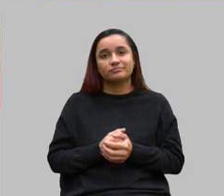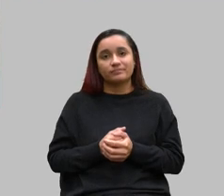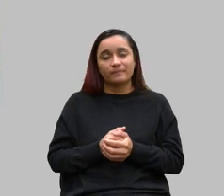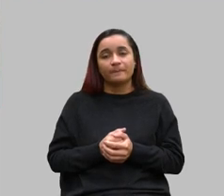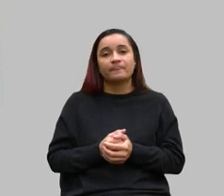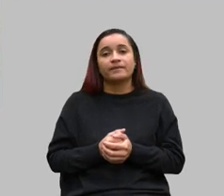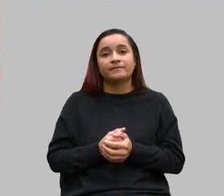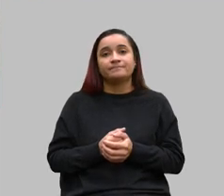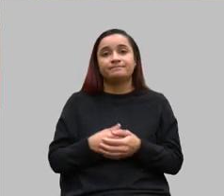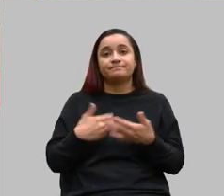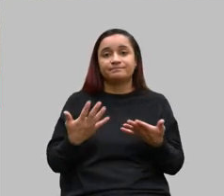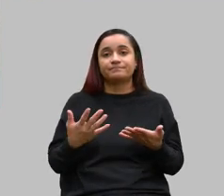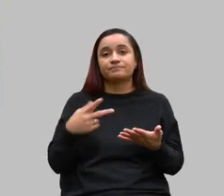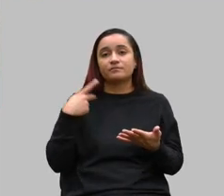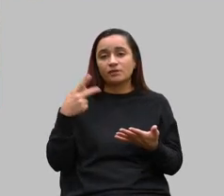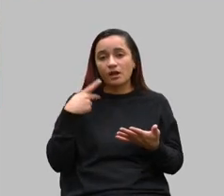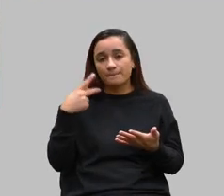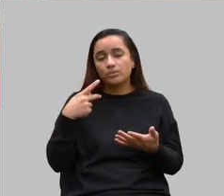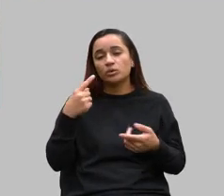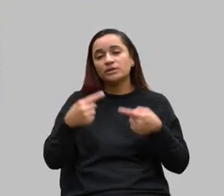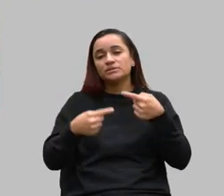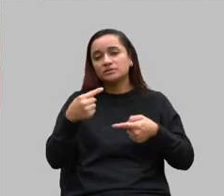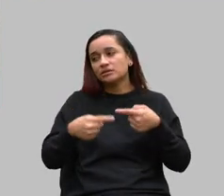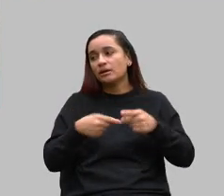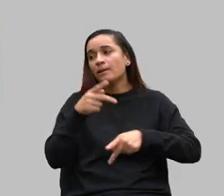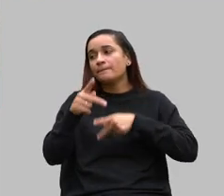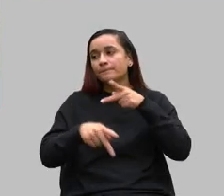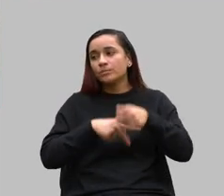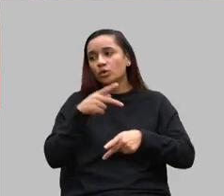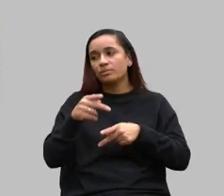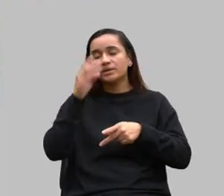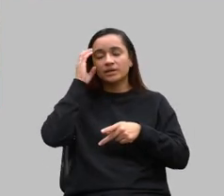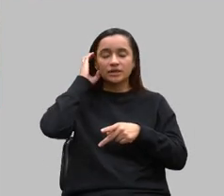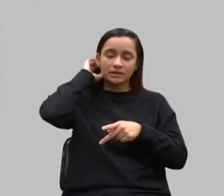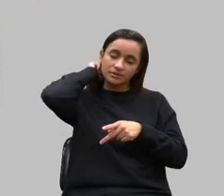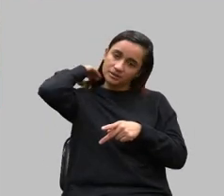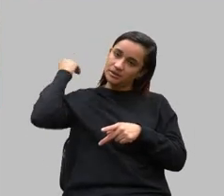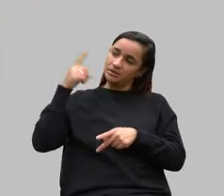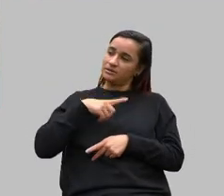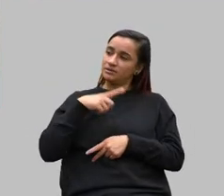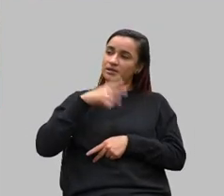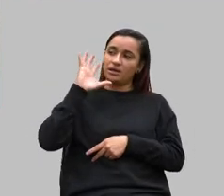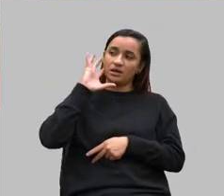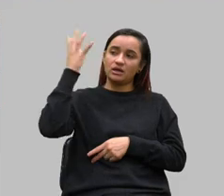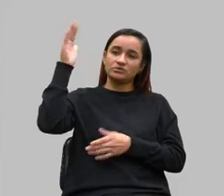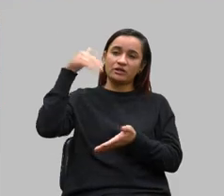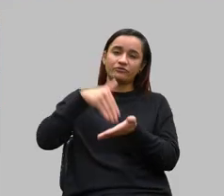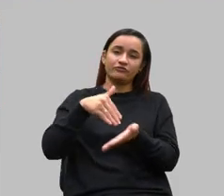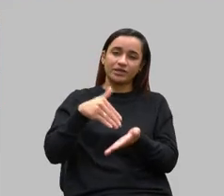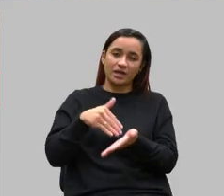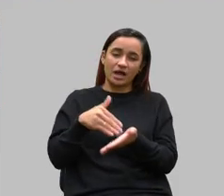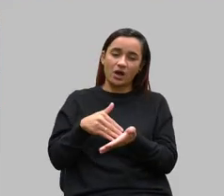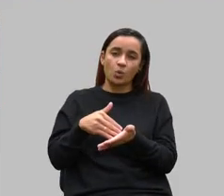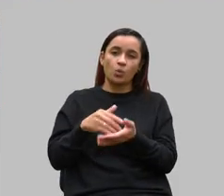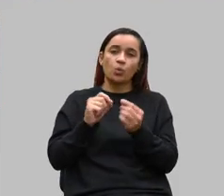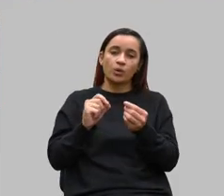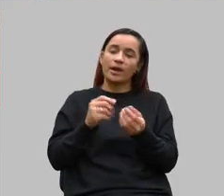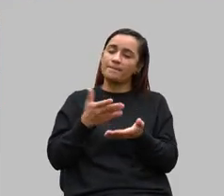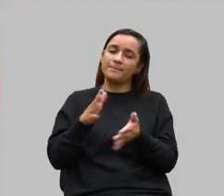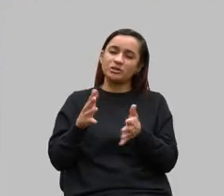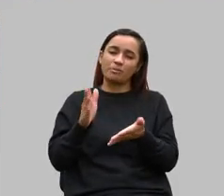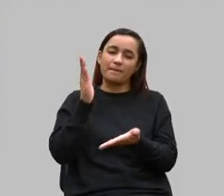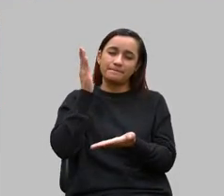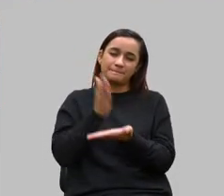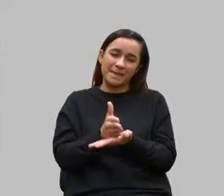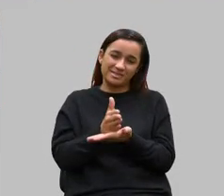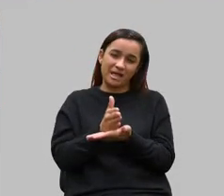pública eh foi como teve como resultado final a grosso modo metade das verbas